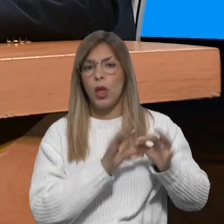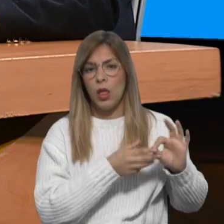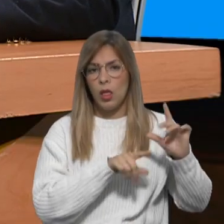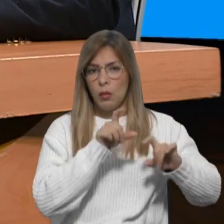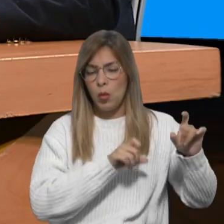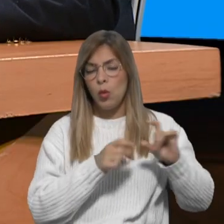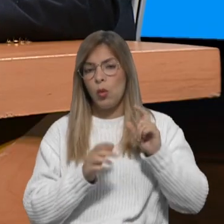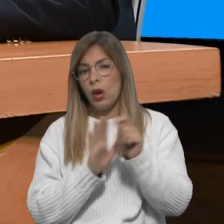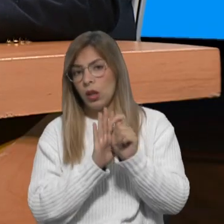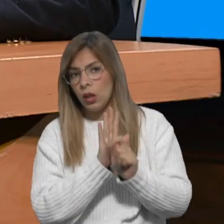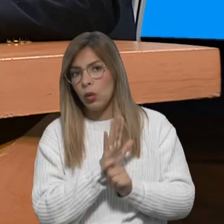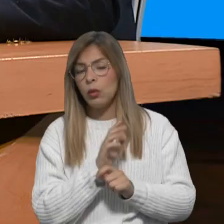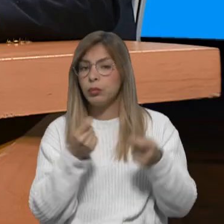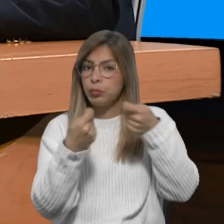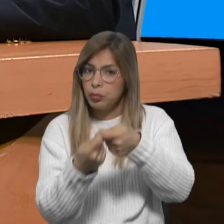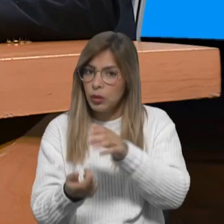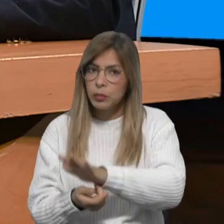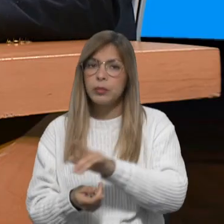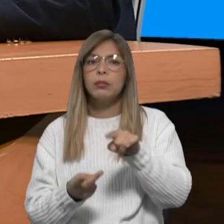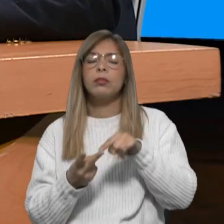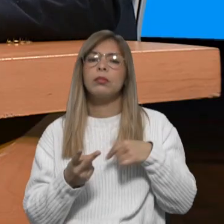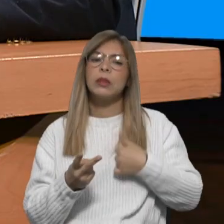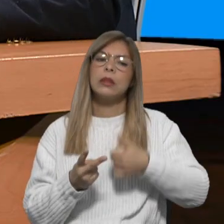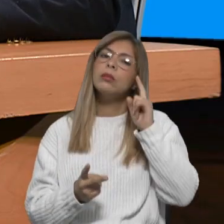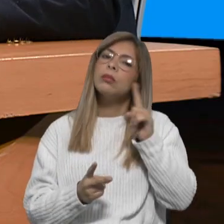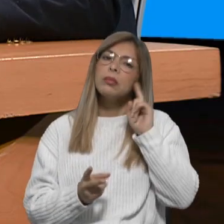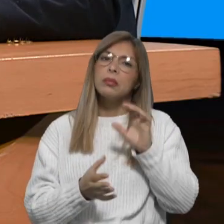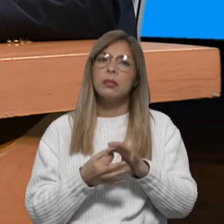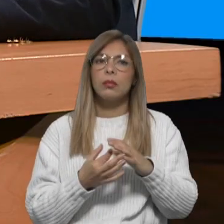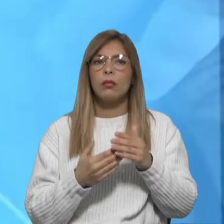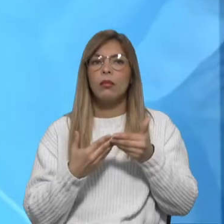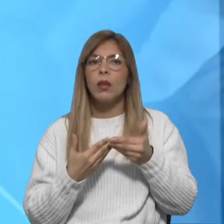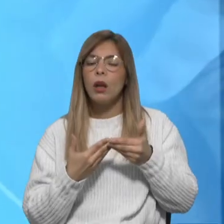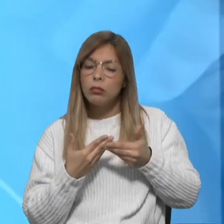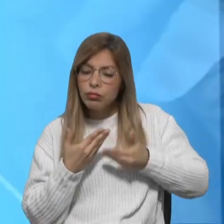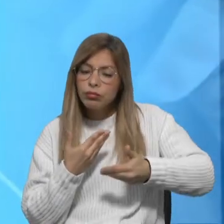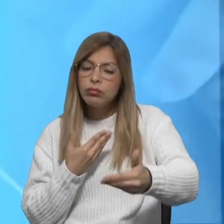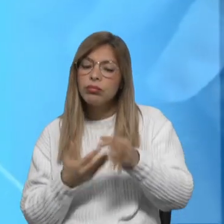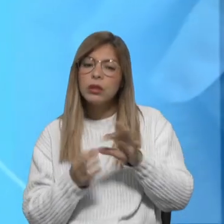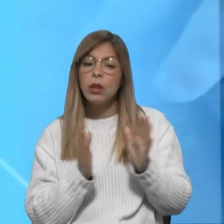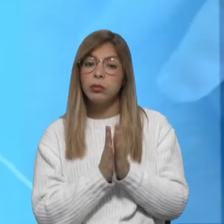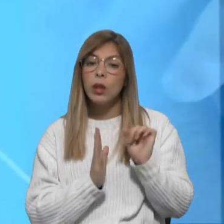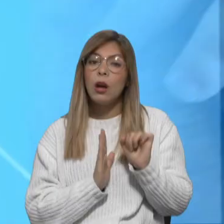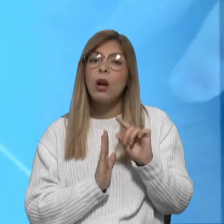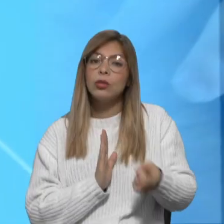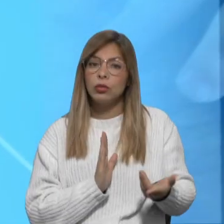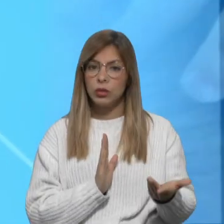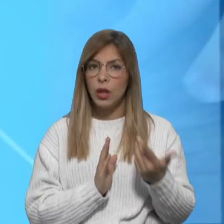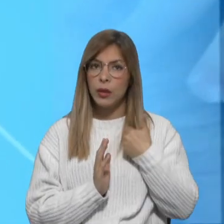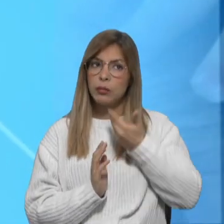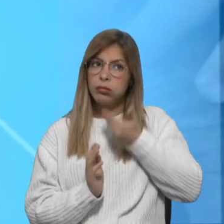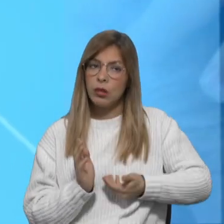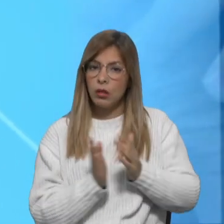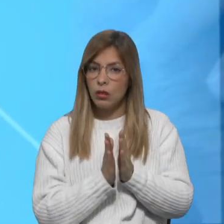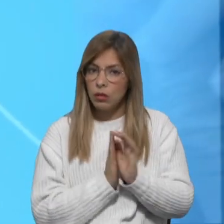mais complicadas do que estamos aqui a dizer, mas o que é muito importante é qual é o ponto de partida, qual é a atitude. A Igreja é especialista em humanidade, é uma